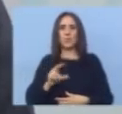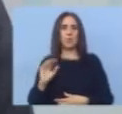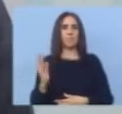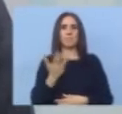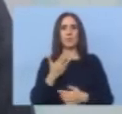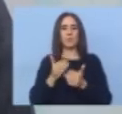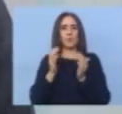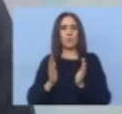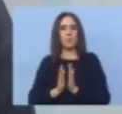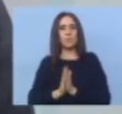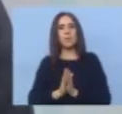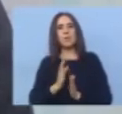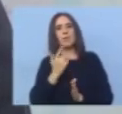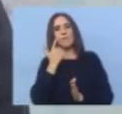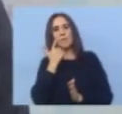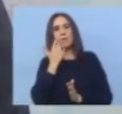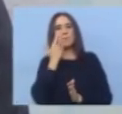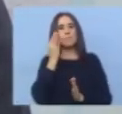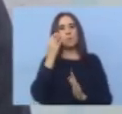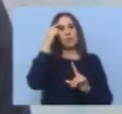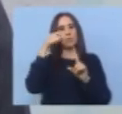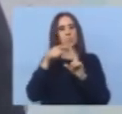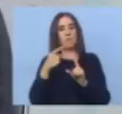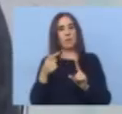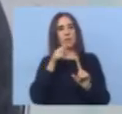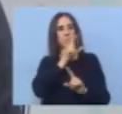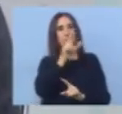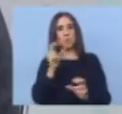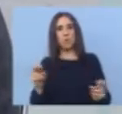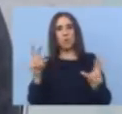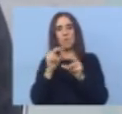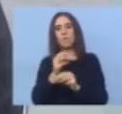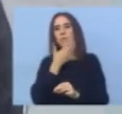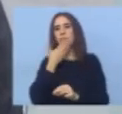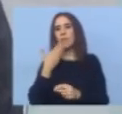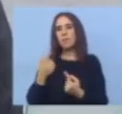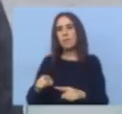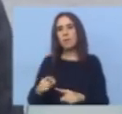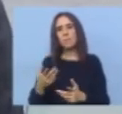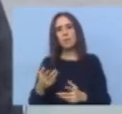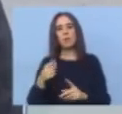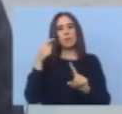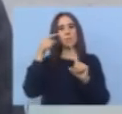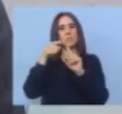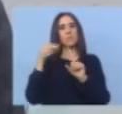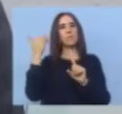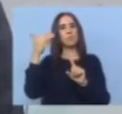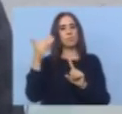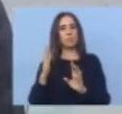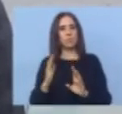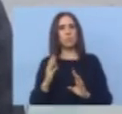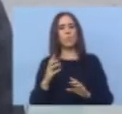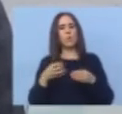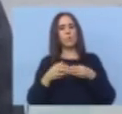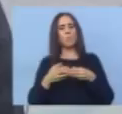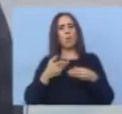fundo, é procurar ver... O grande objetivo com as novas missões é ver se têm condições para que essa missão tenha futuro. que não seja só um